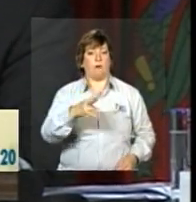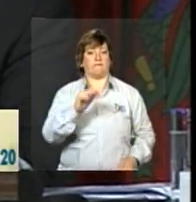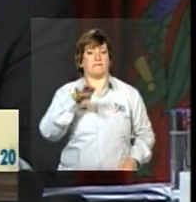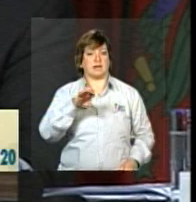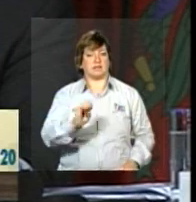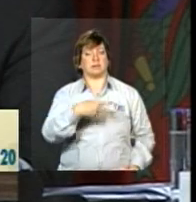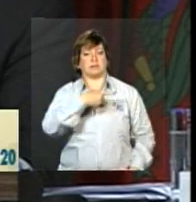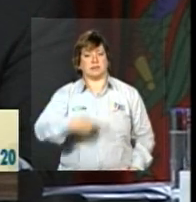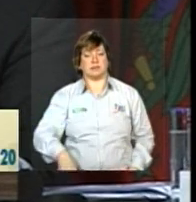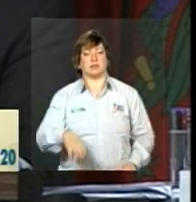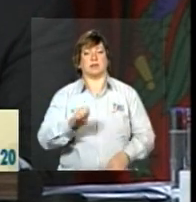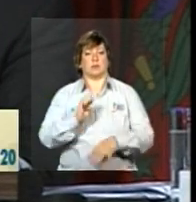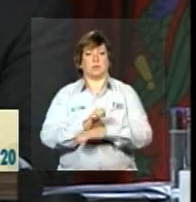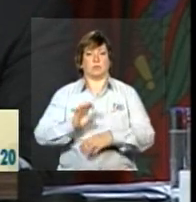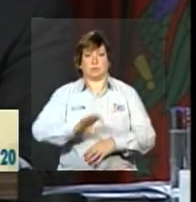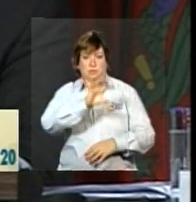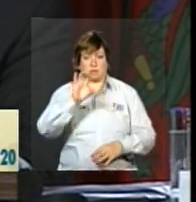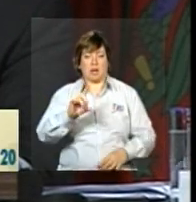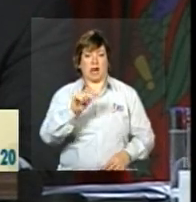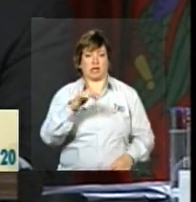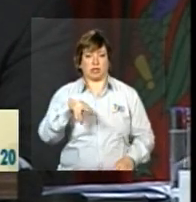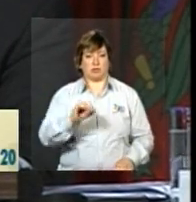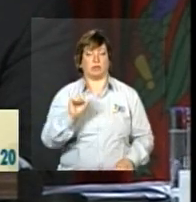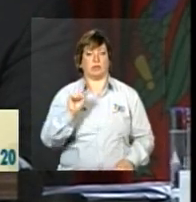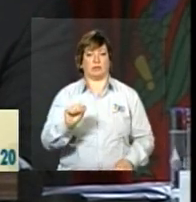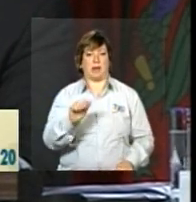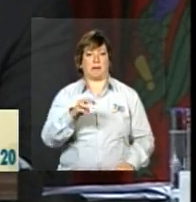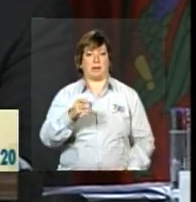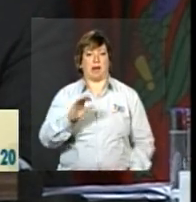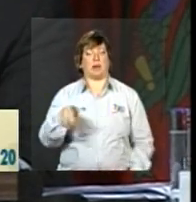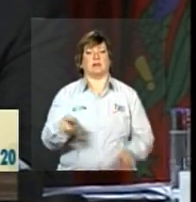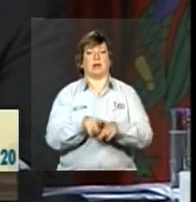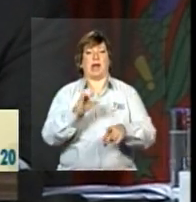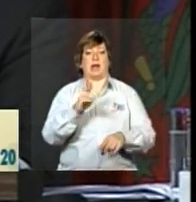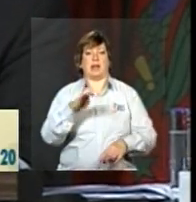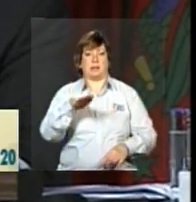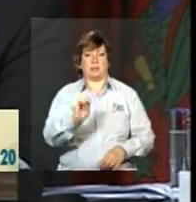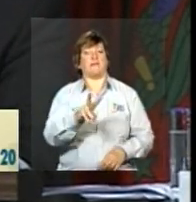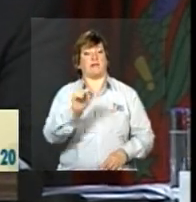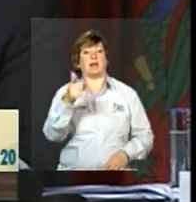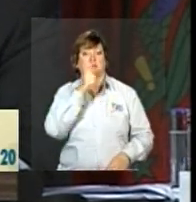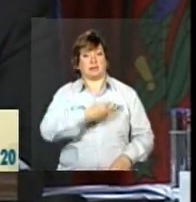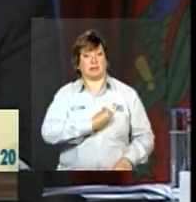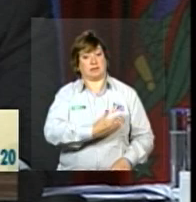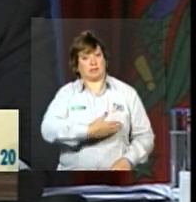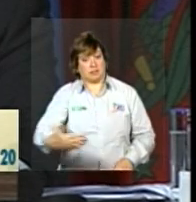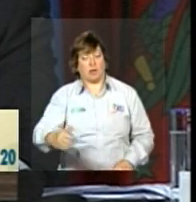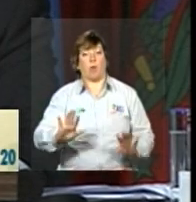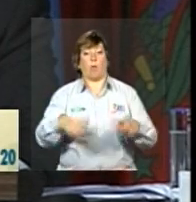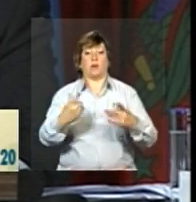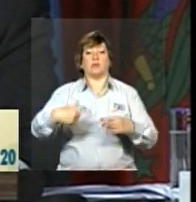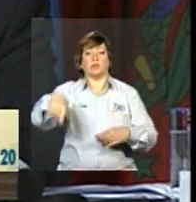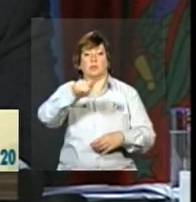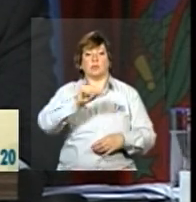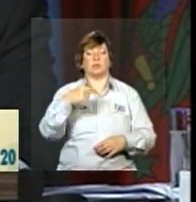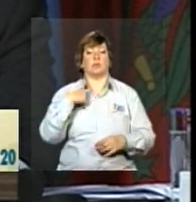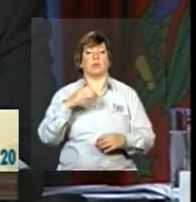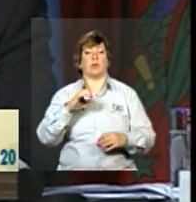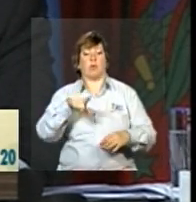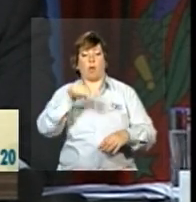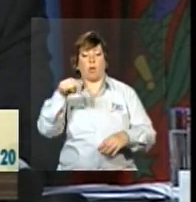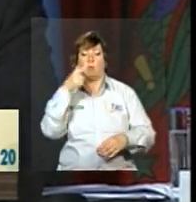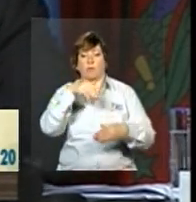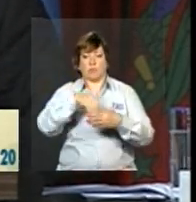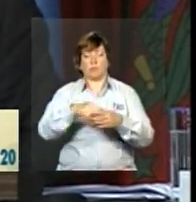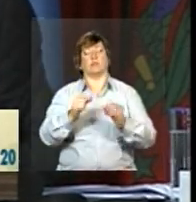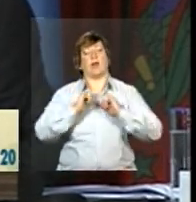dos estados latino-americanos e do Caribe acontecerá assim que suas candidaturas sejam comunicadas.